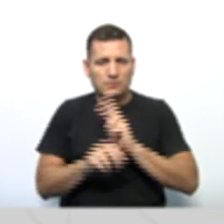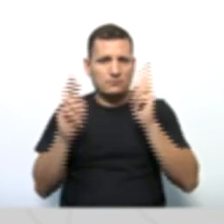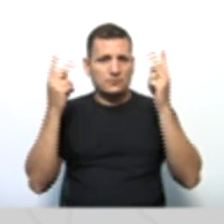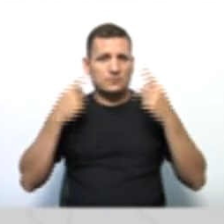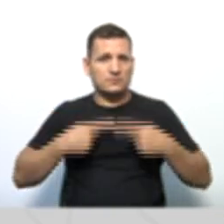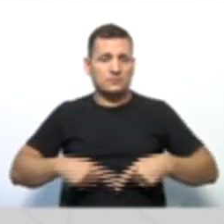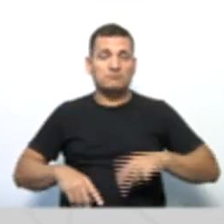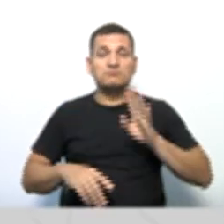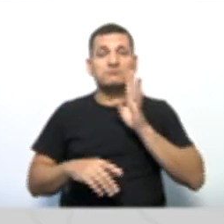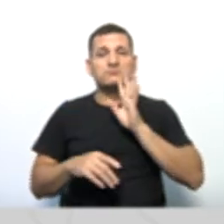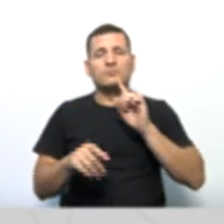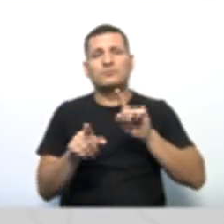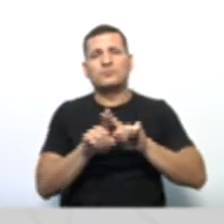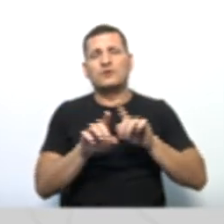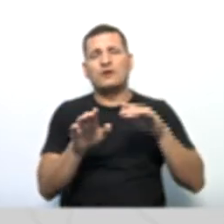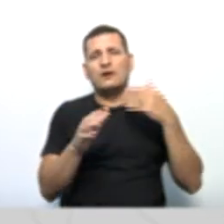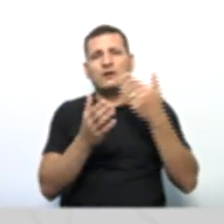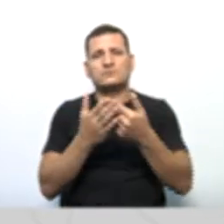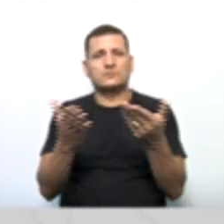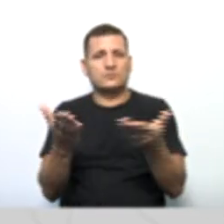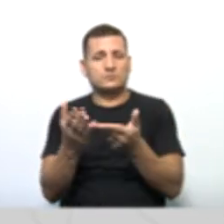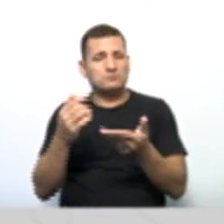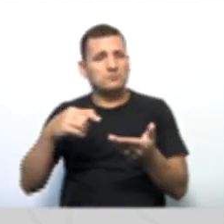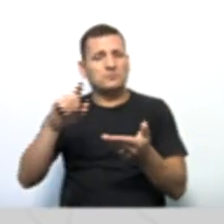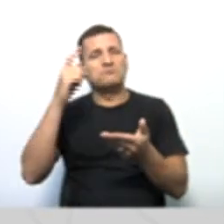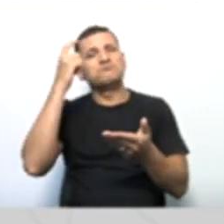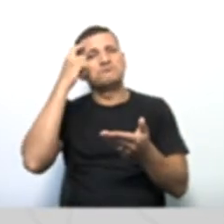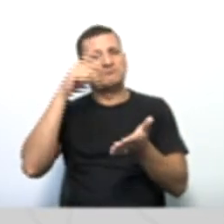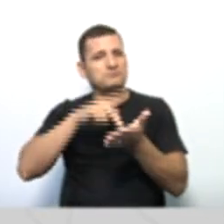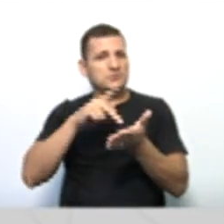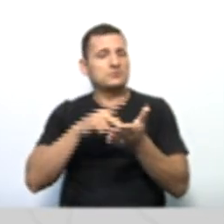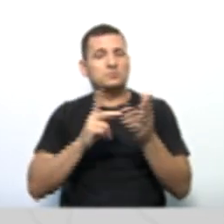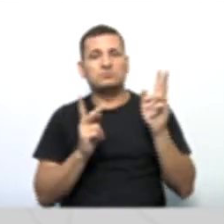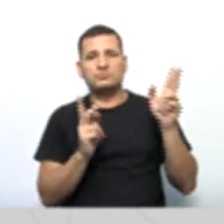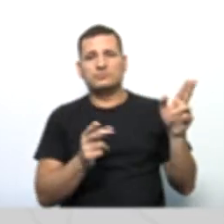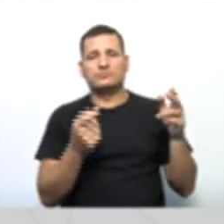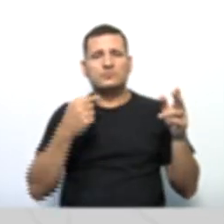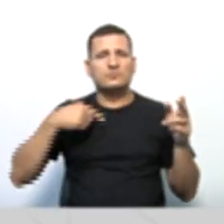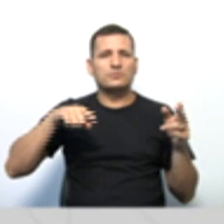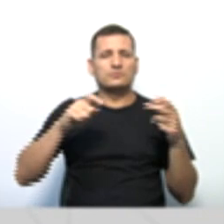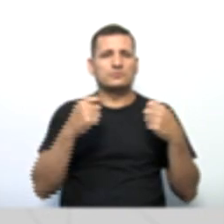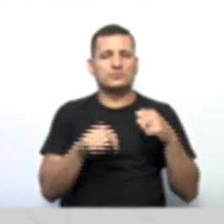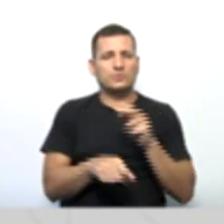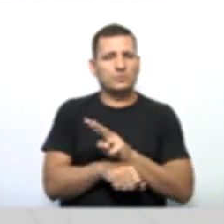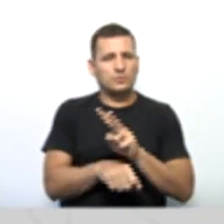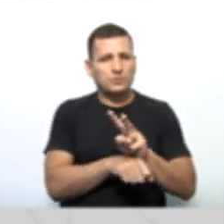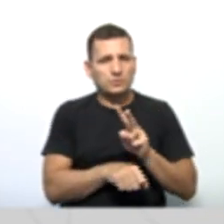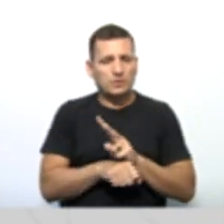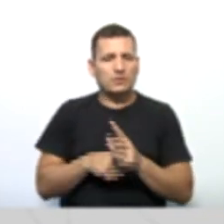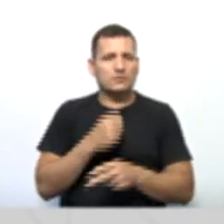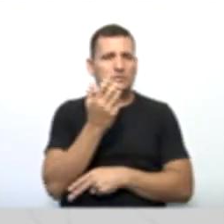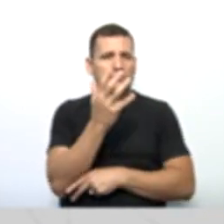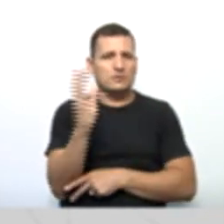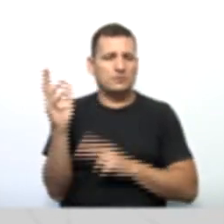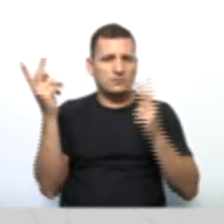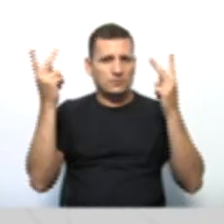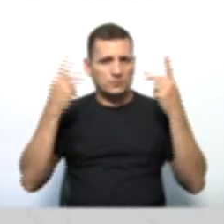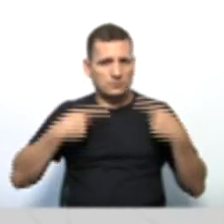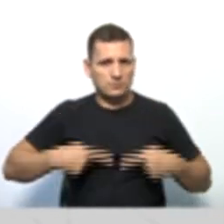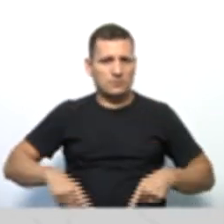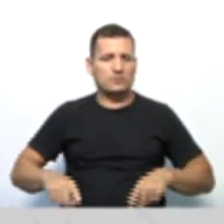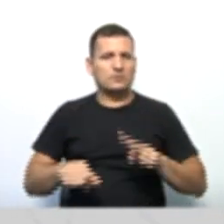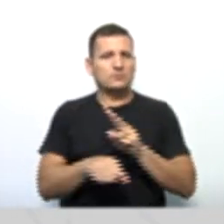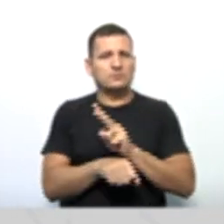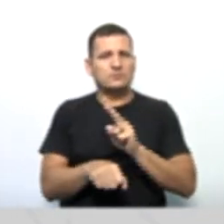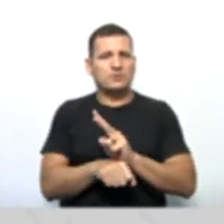tem essa perspectiva. A gente precisa cuidar da natureza humana, preservar a humanidade. Até o fundamento de